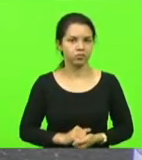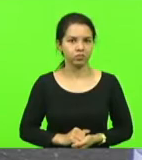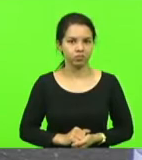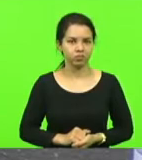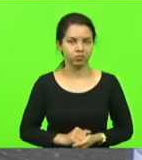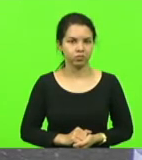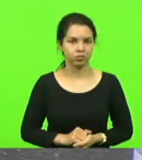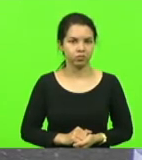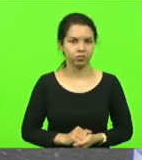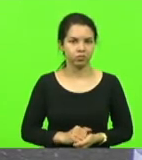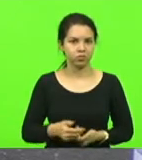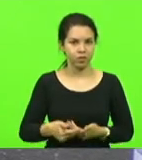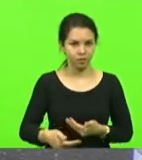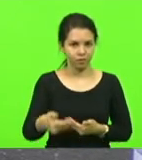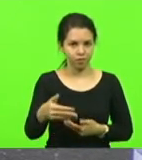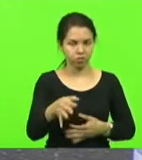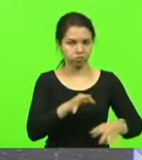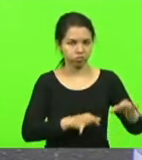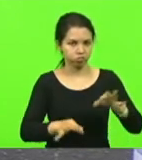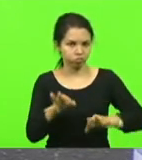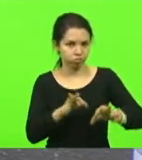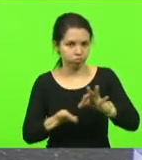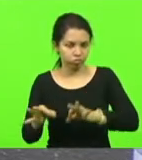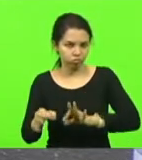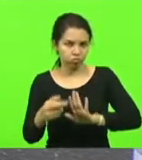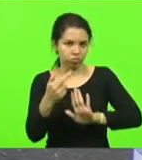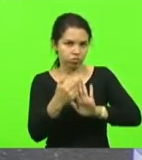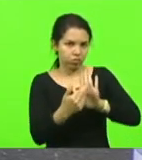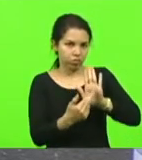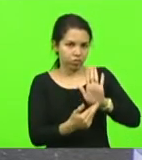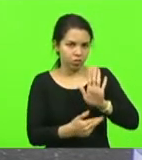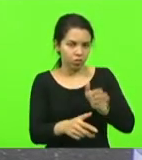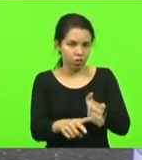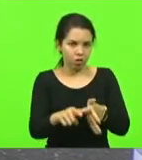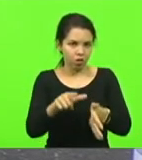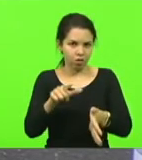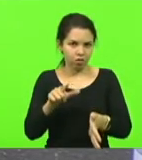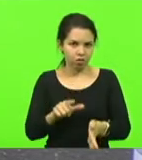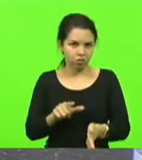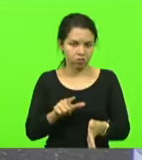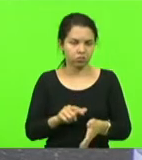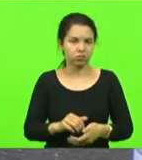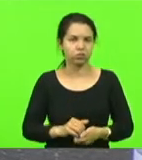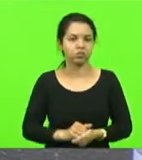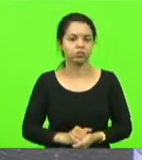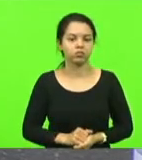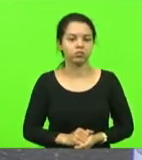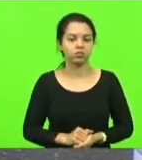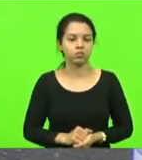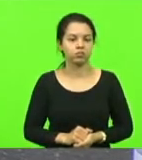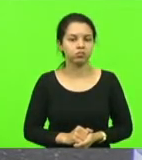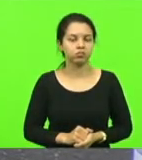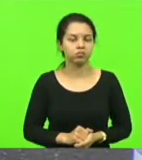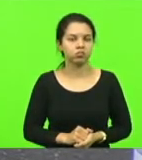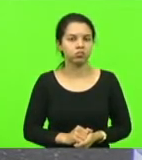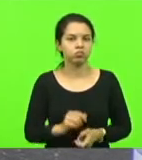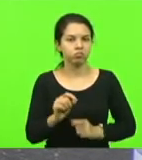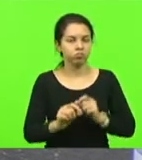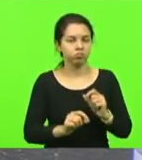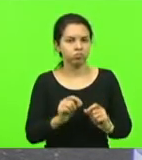faz todo um relatório prévio no sentido de